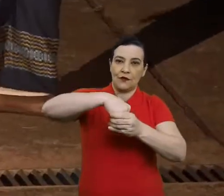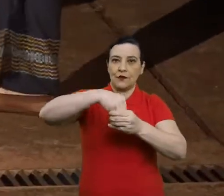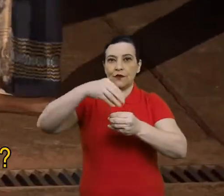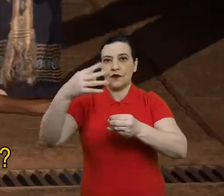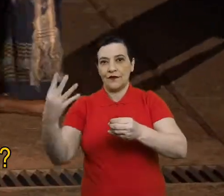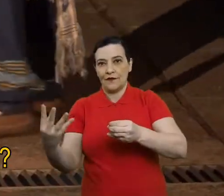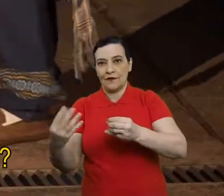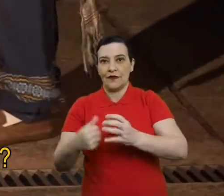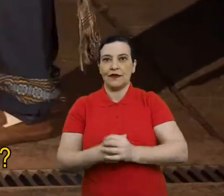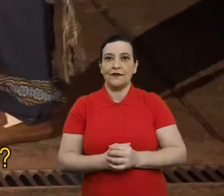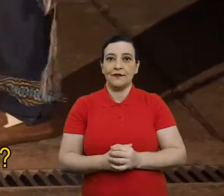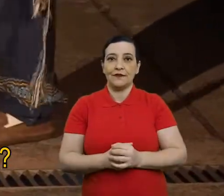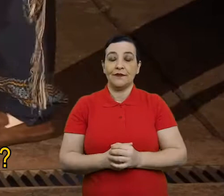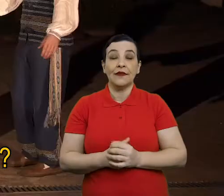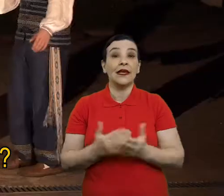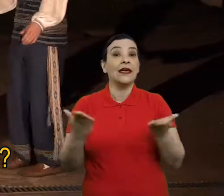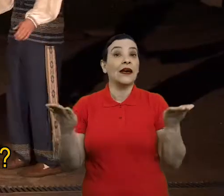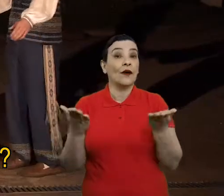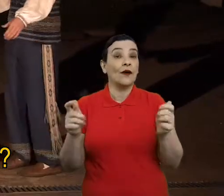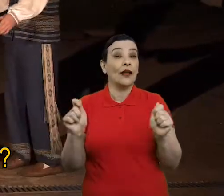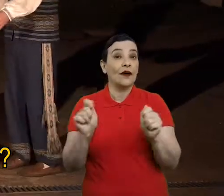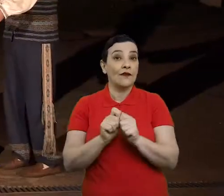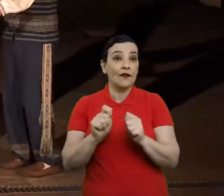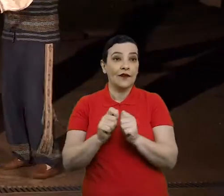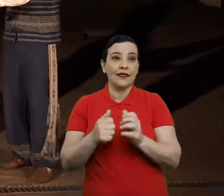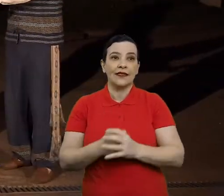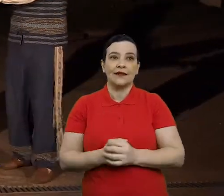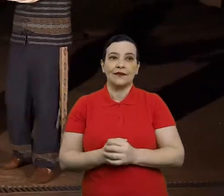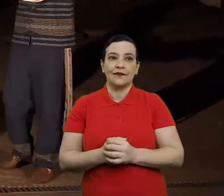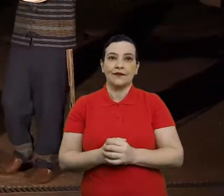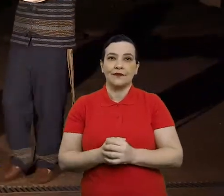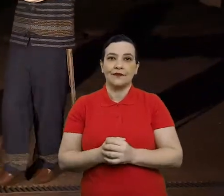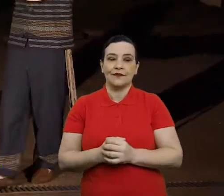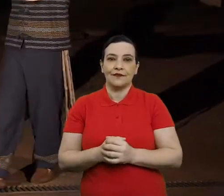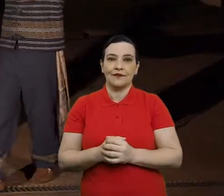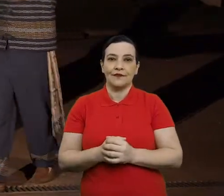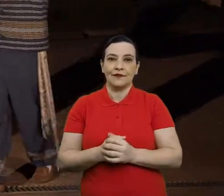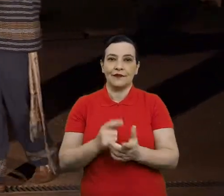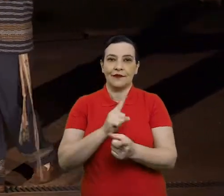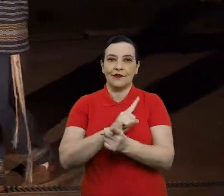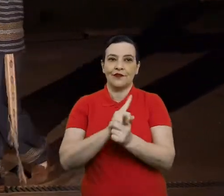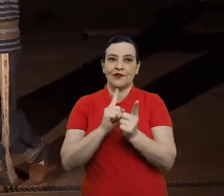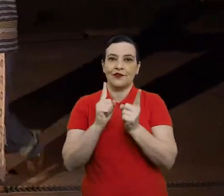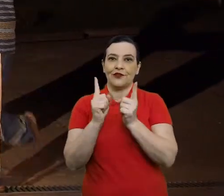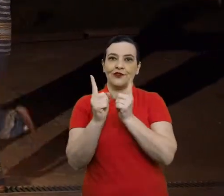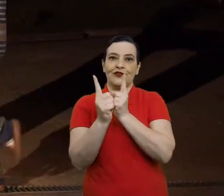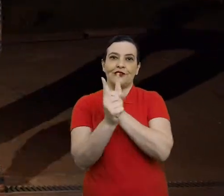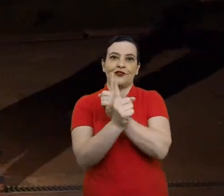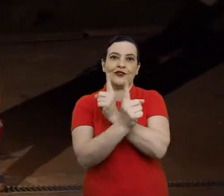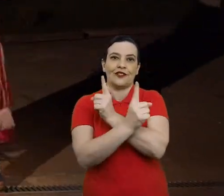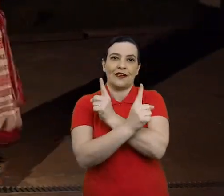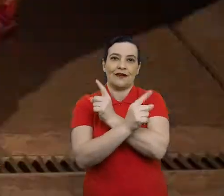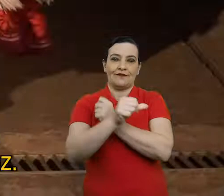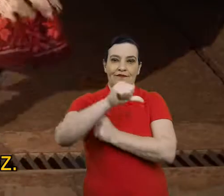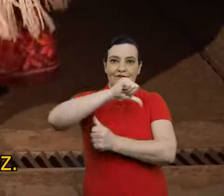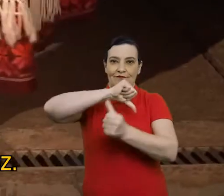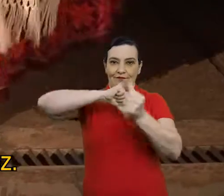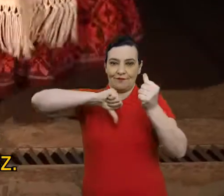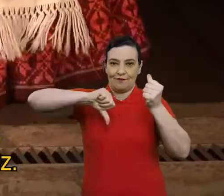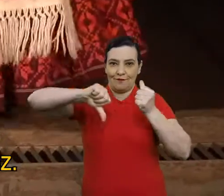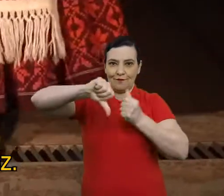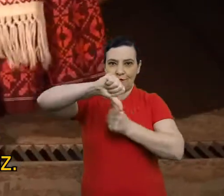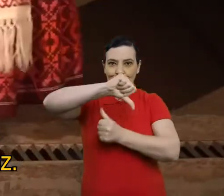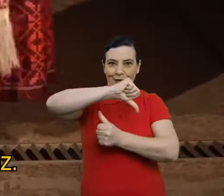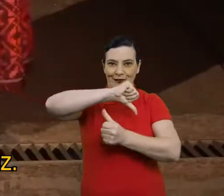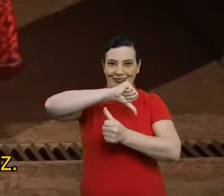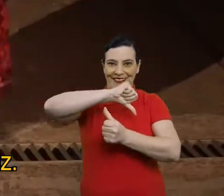roda. E aí, o que a gente vai fazer agora? Girar, trocar de lugar completamente aqui assim. Eles